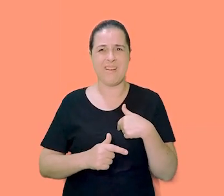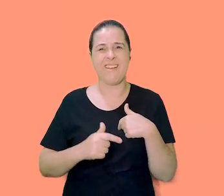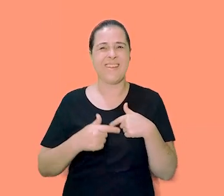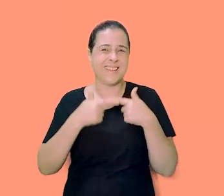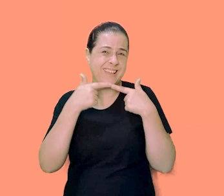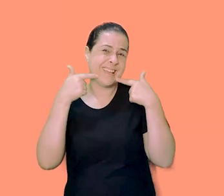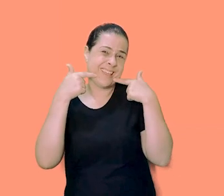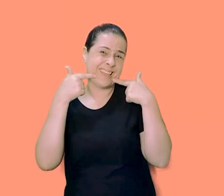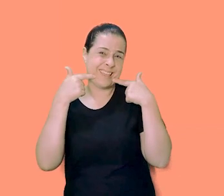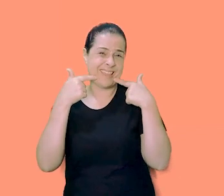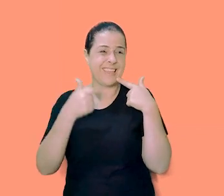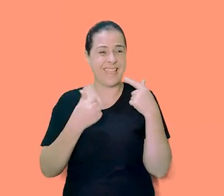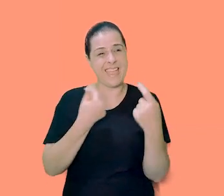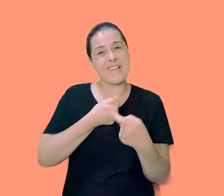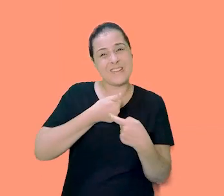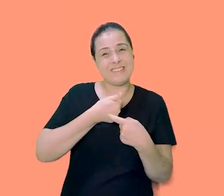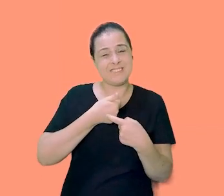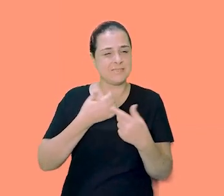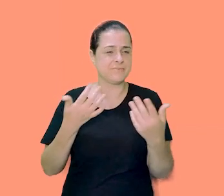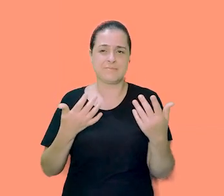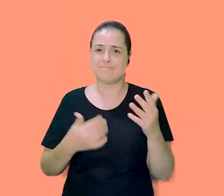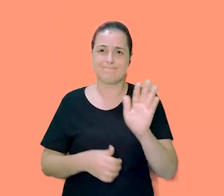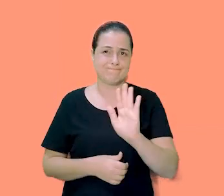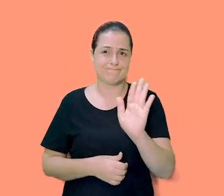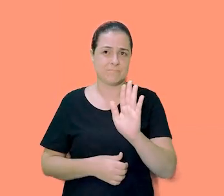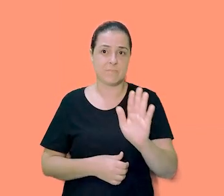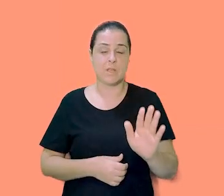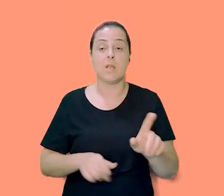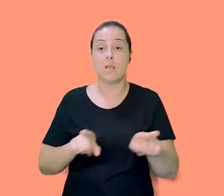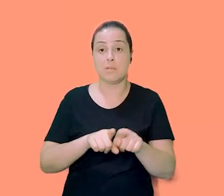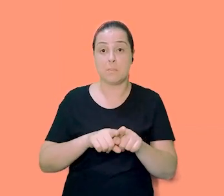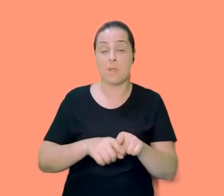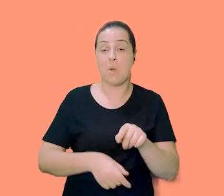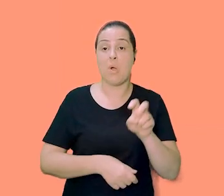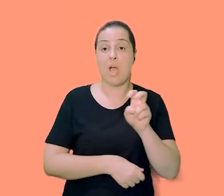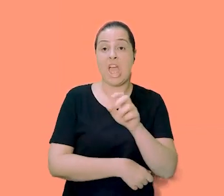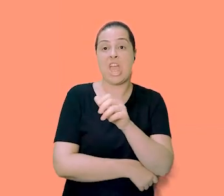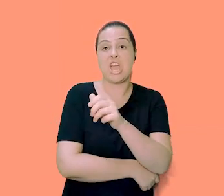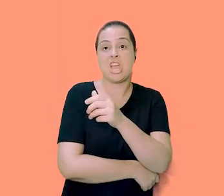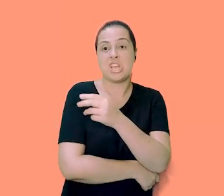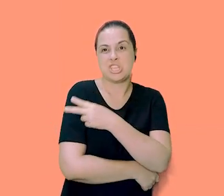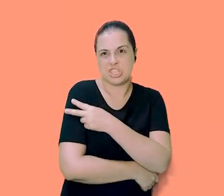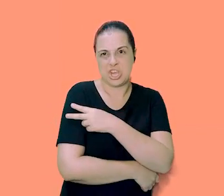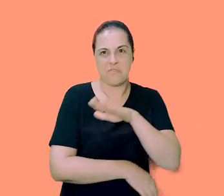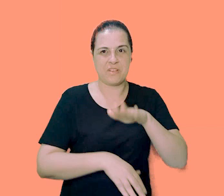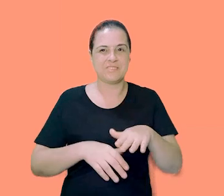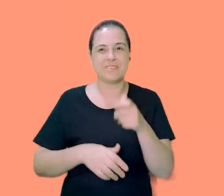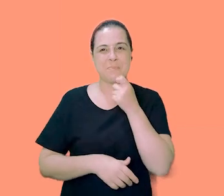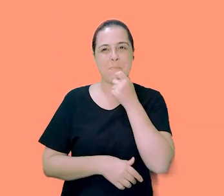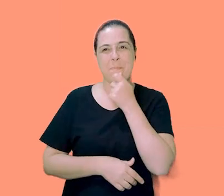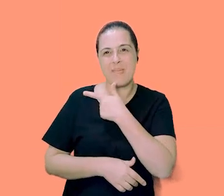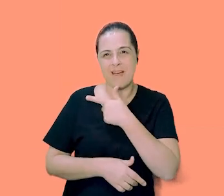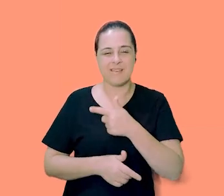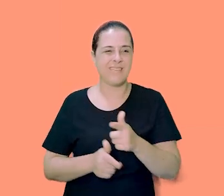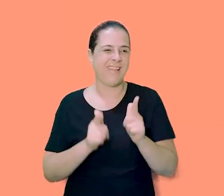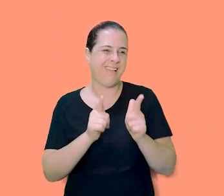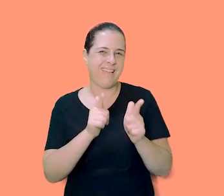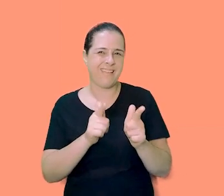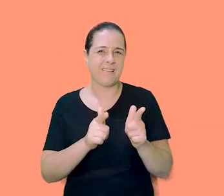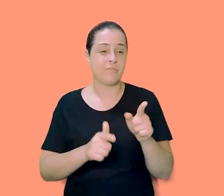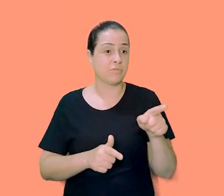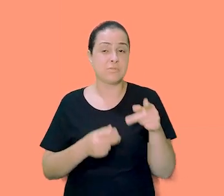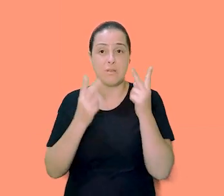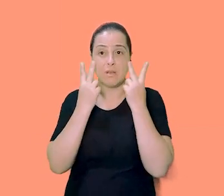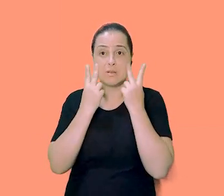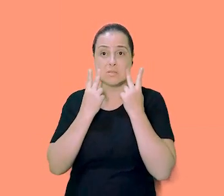hierárquica abaixo da pessoa que você não consegue dar dica. É aquele chefe que faz piadinha com a sua surdez, que acontece muito. E você se fica constrangido, porque às